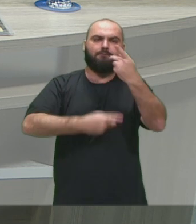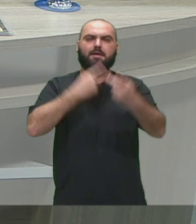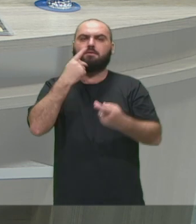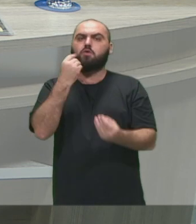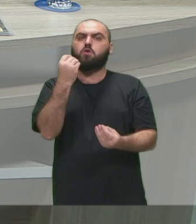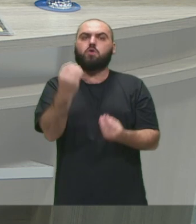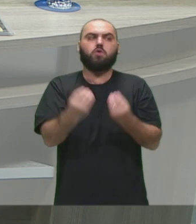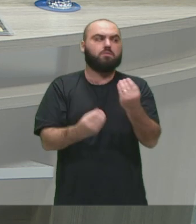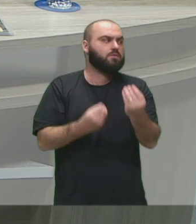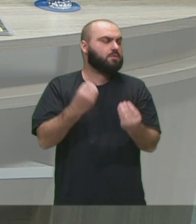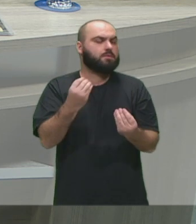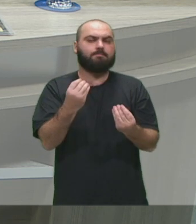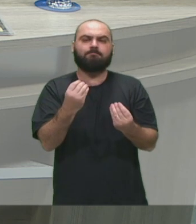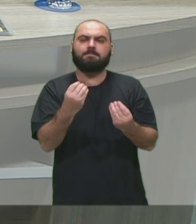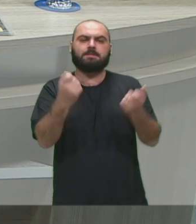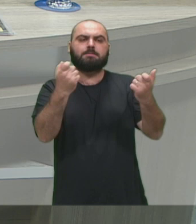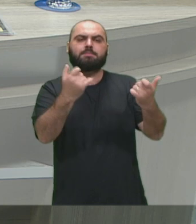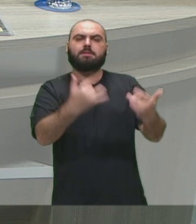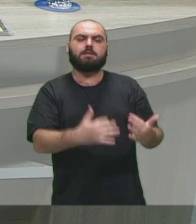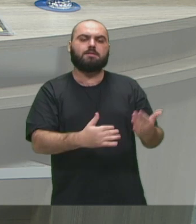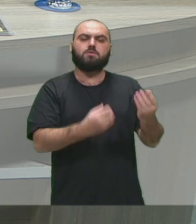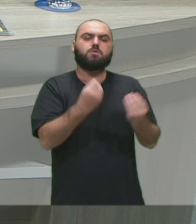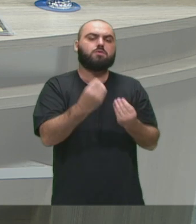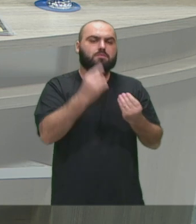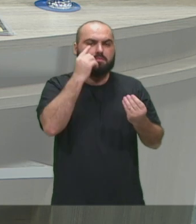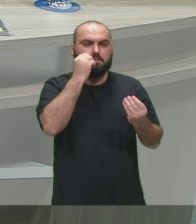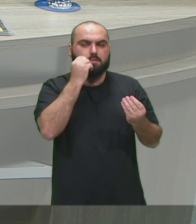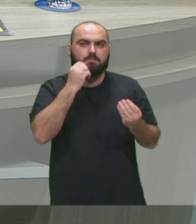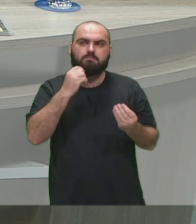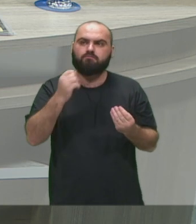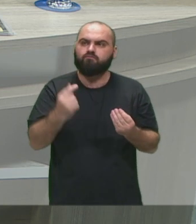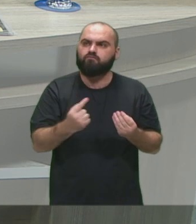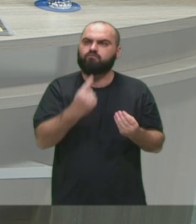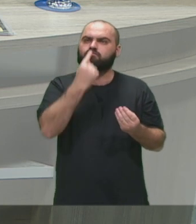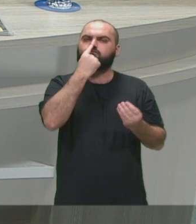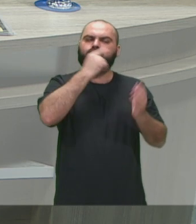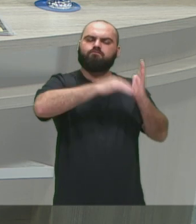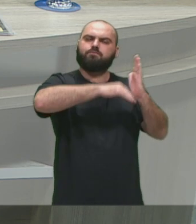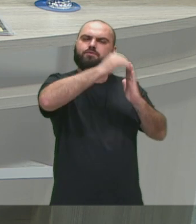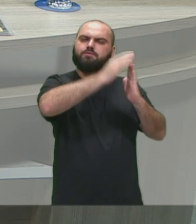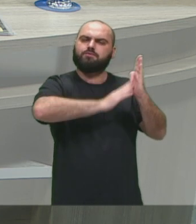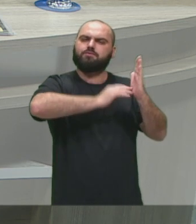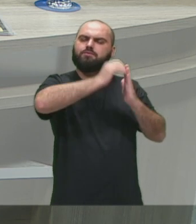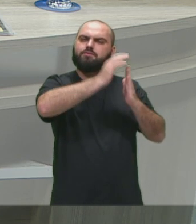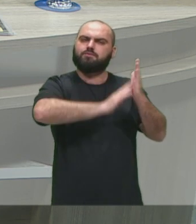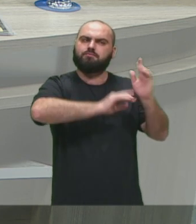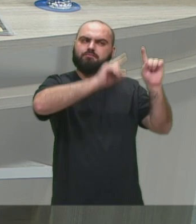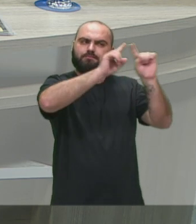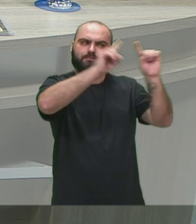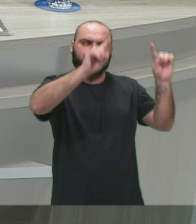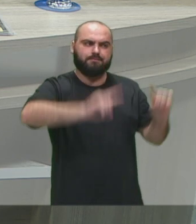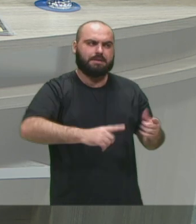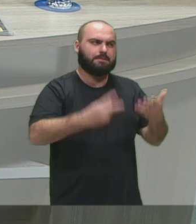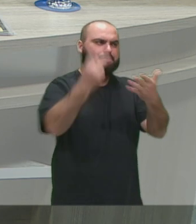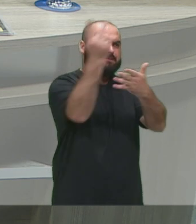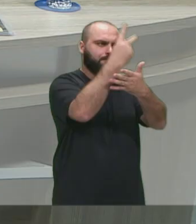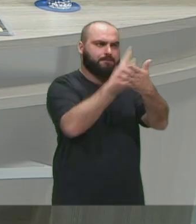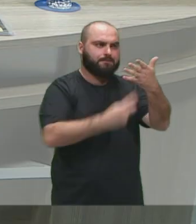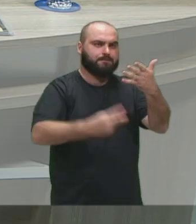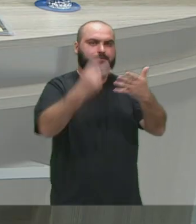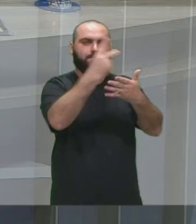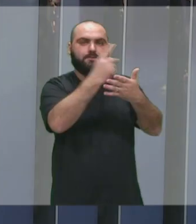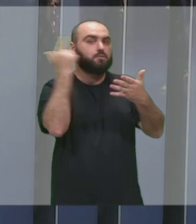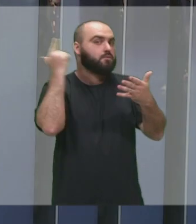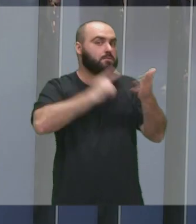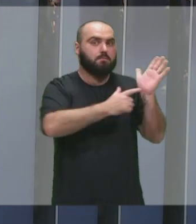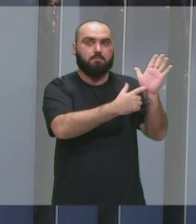você pintar esses quadros, fazer dessa temática a tua exposição. E